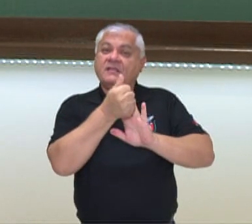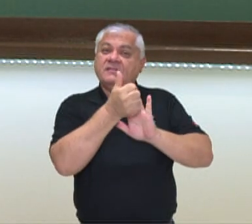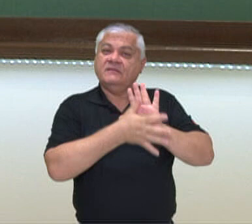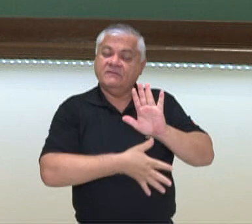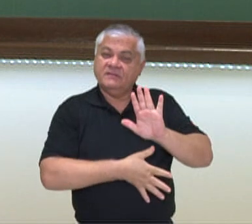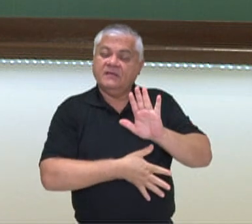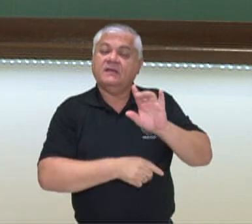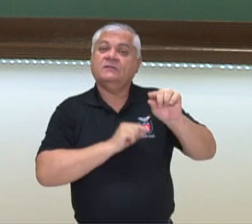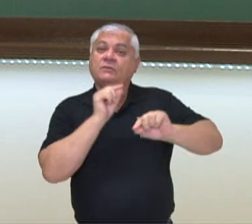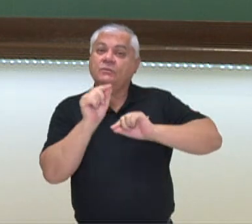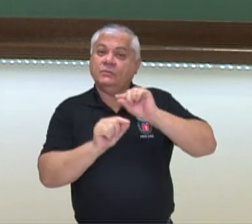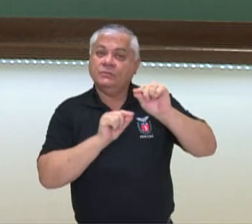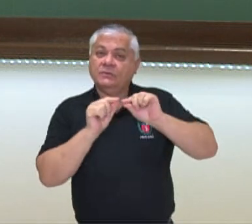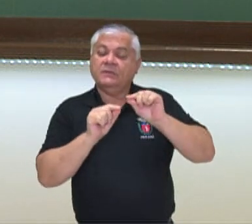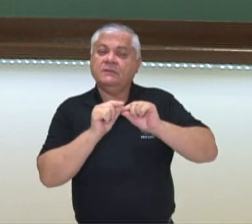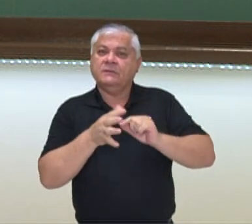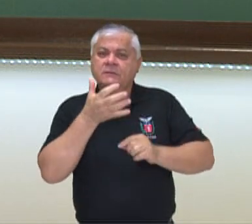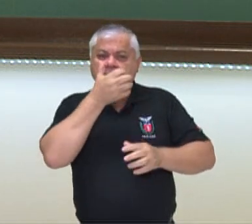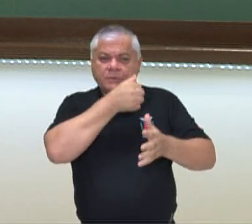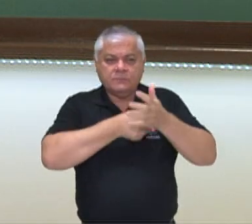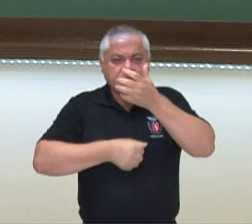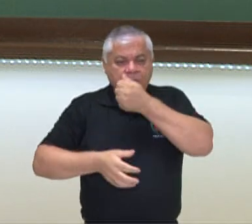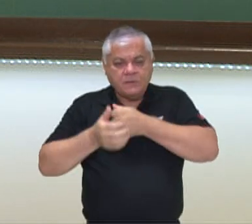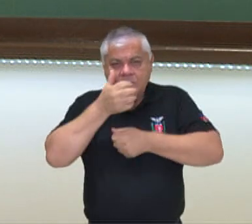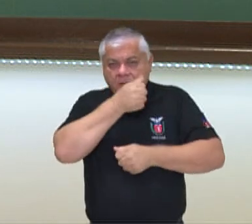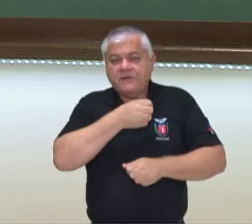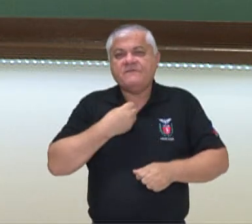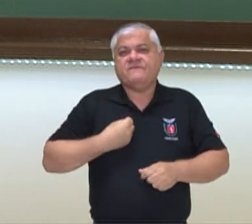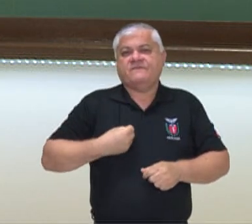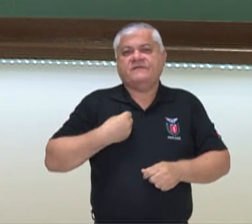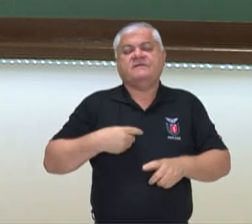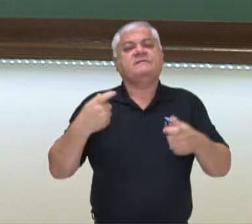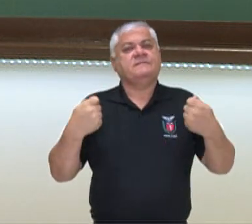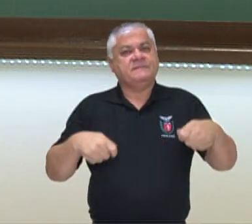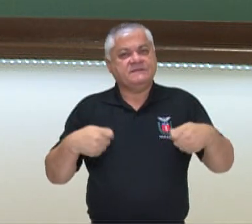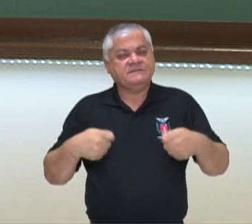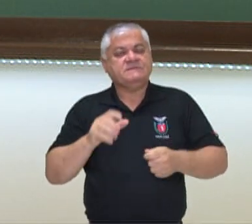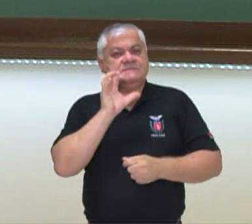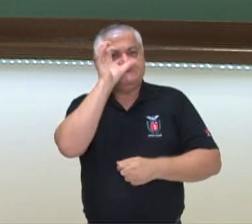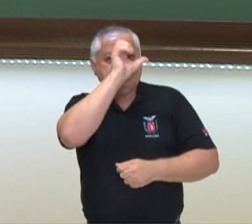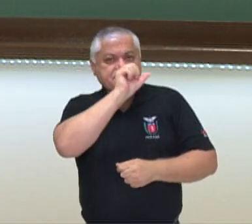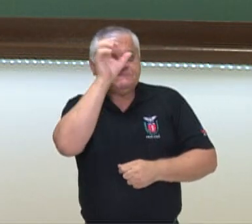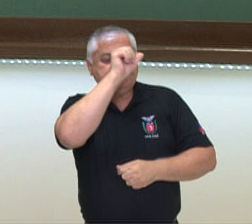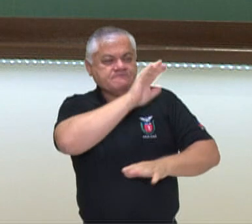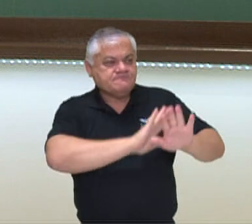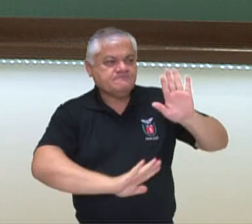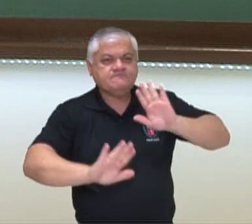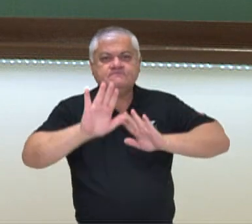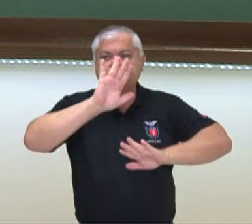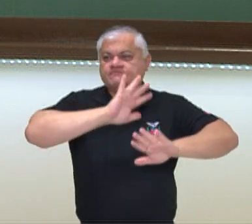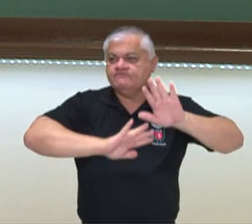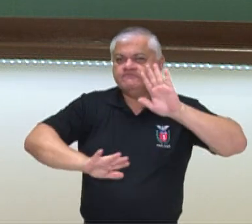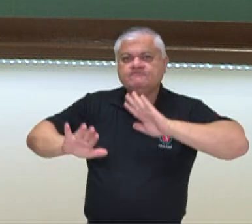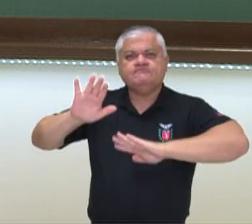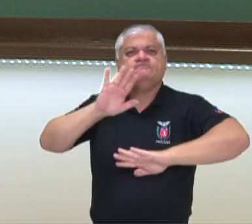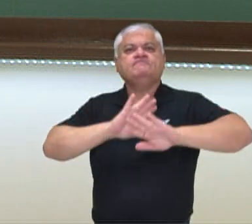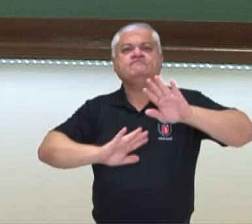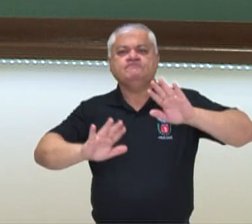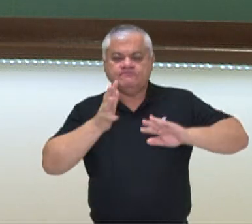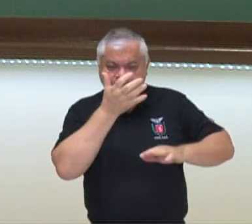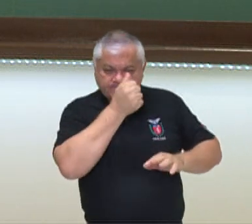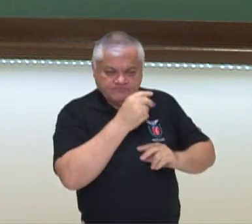atividades de sobrevivência que o ser humano teve que aprender, saber,